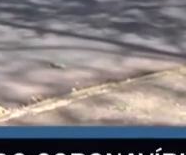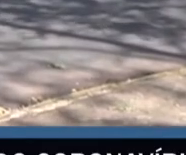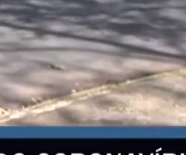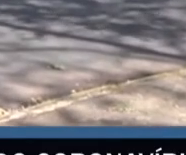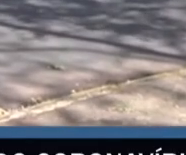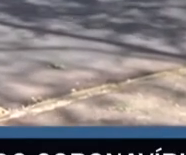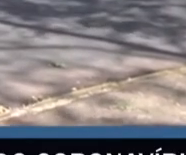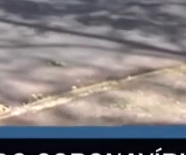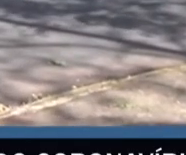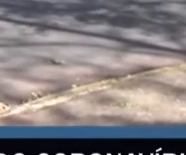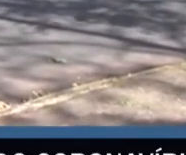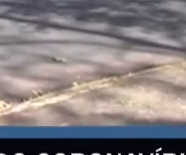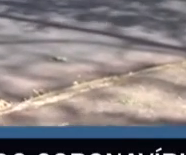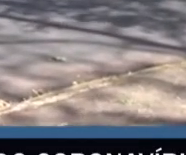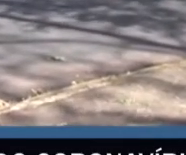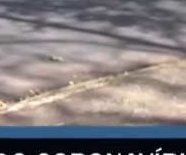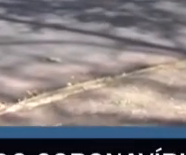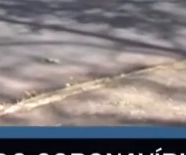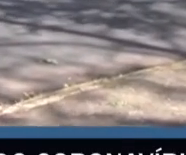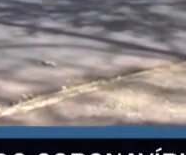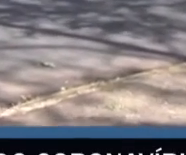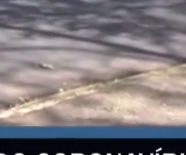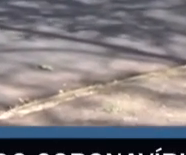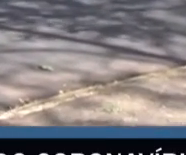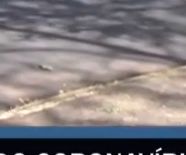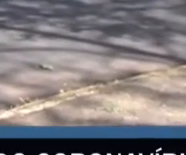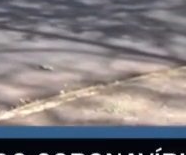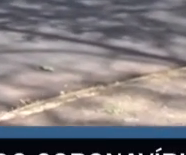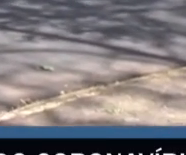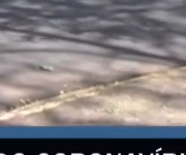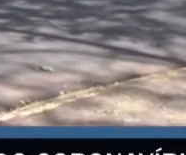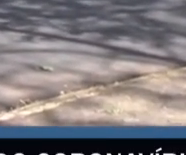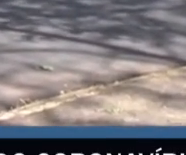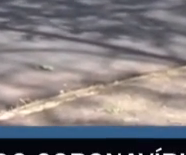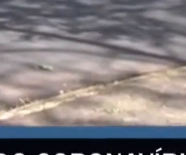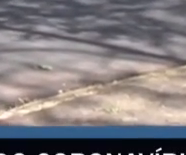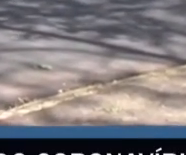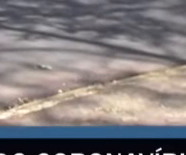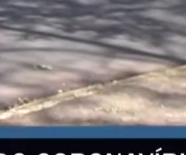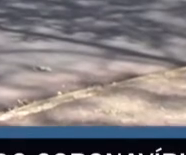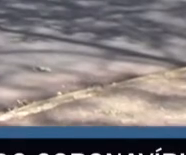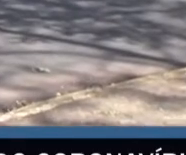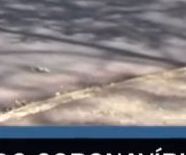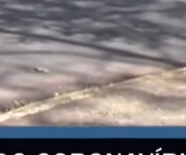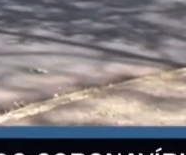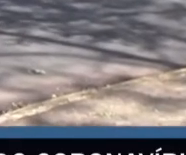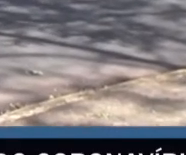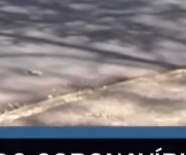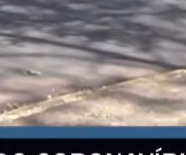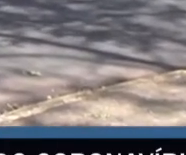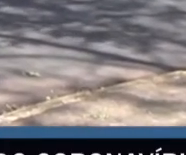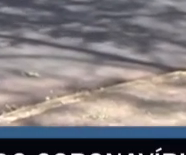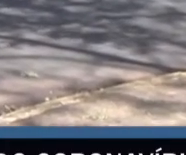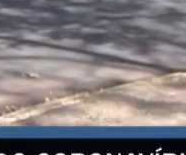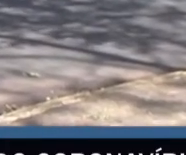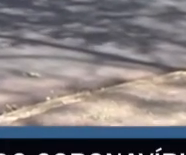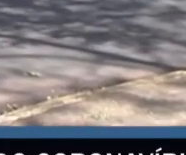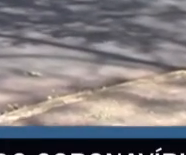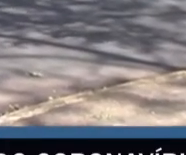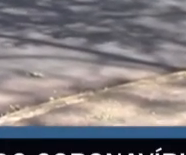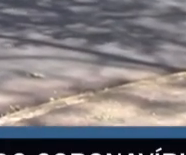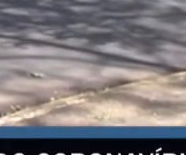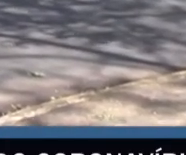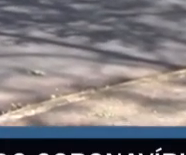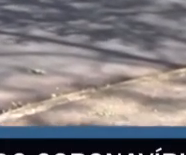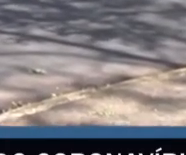pioraram. Na atualização anterior, o município de Carapó estava no risco extremo e nesta nova,